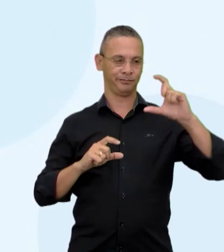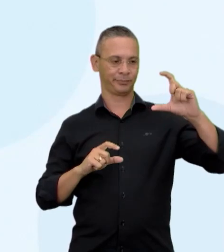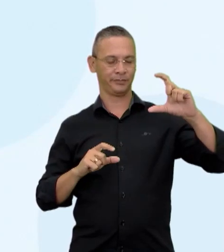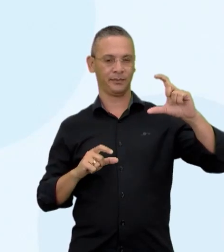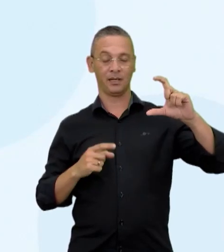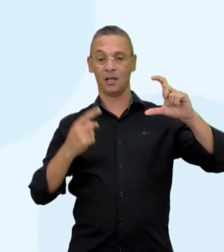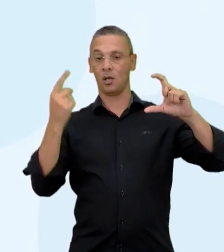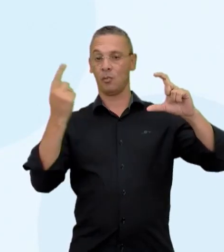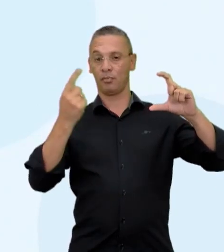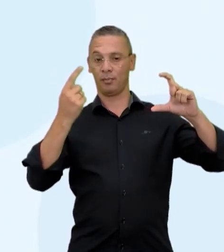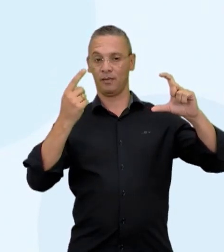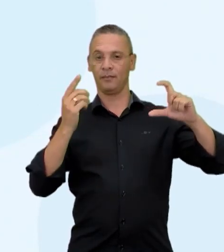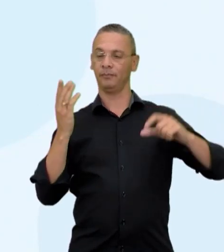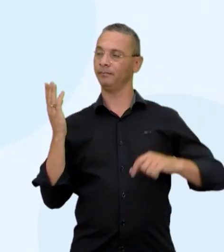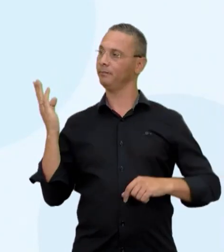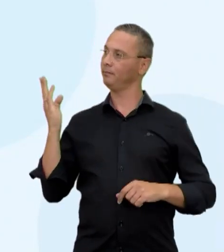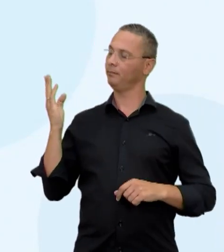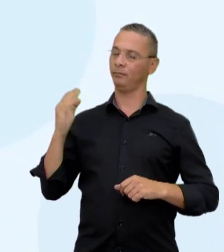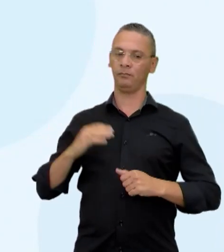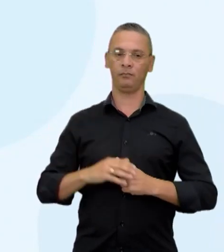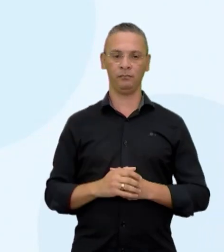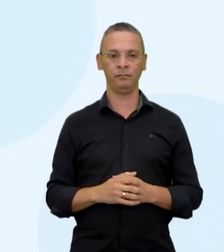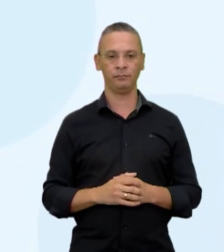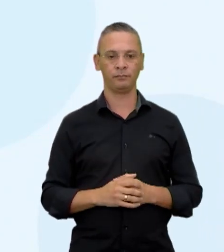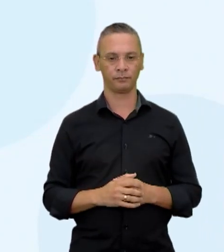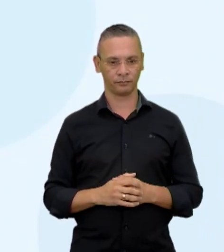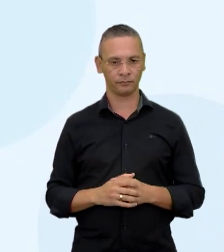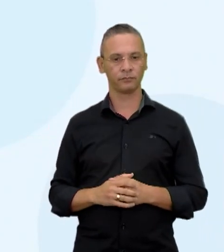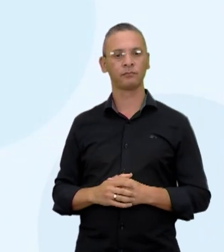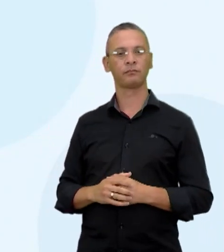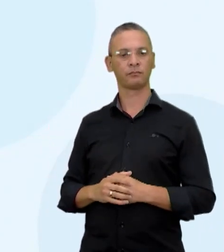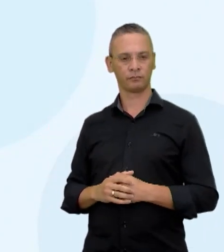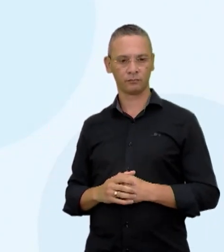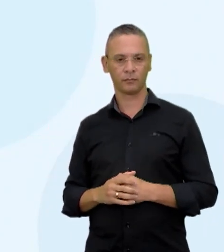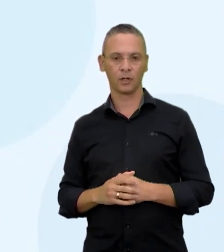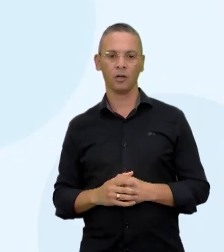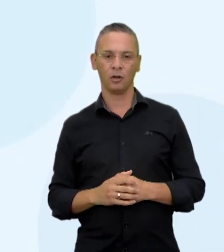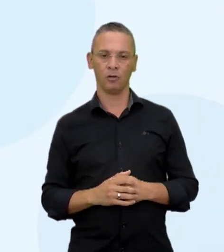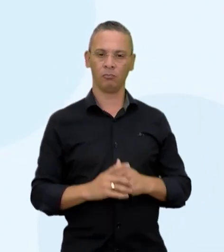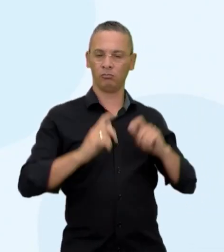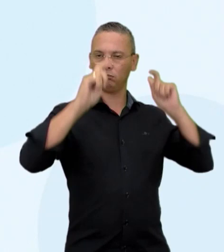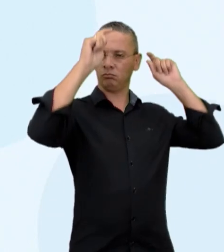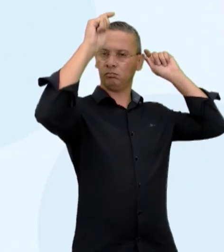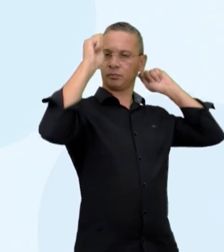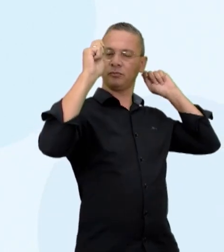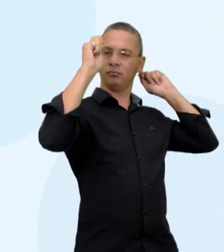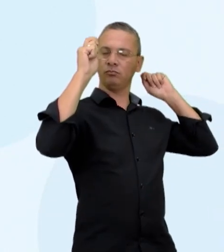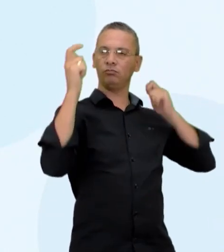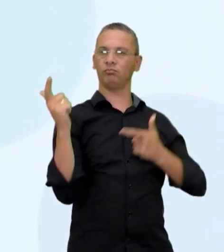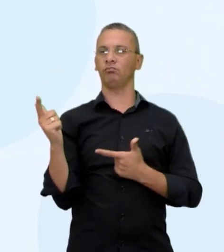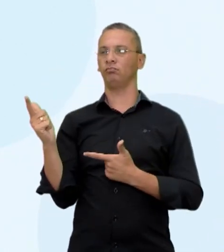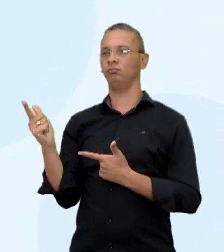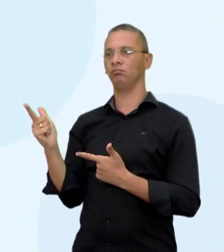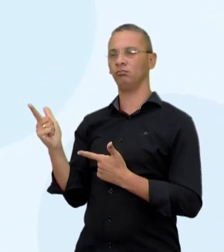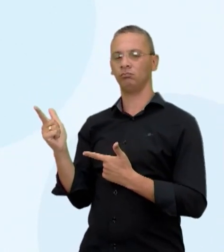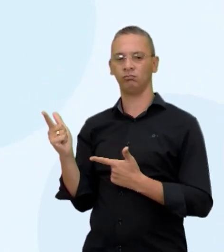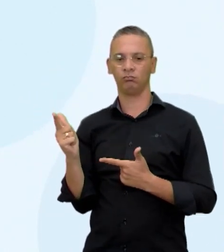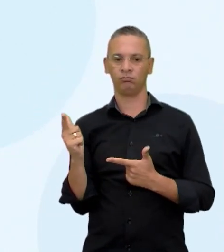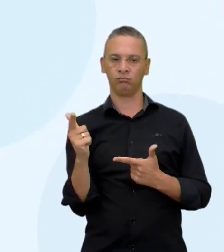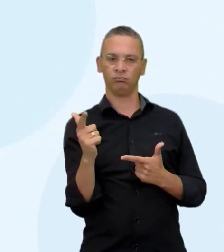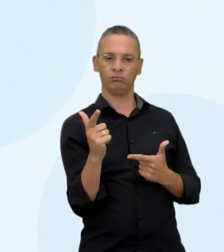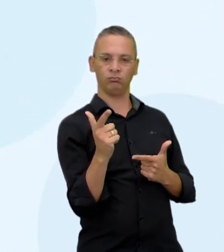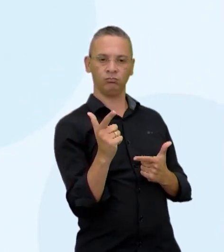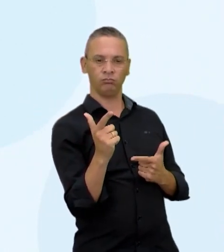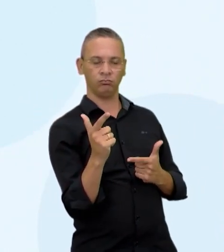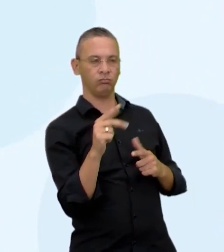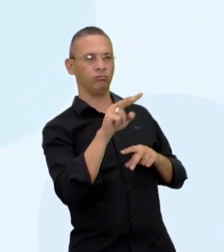primeira estrofe dos Lusíadas. Vou ler novamente. As armas e os barões assinalados que da ocidental